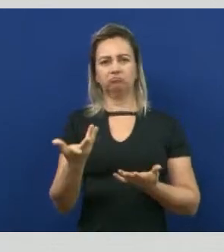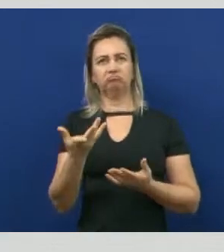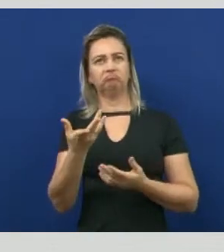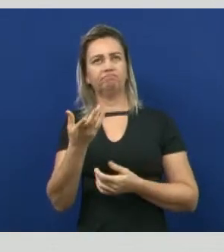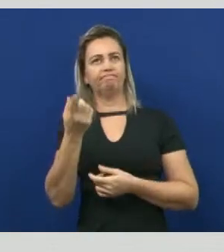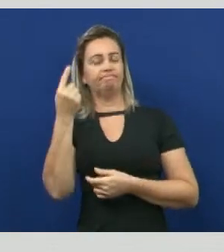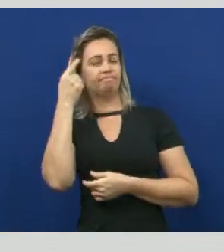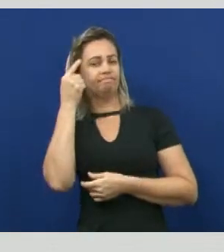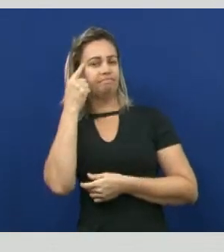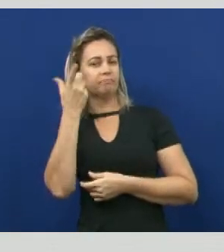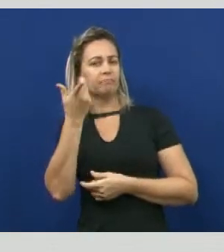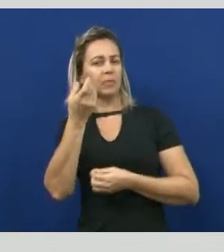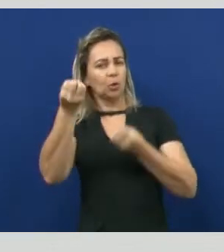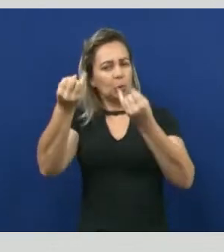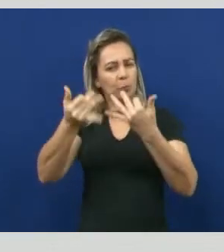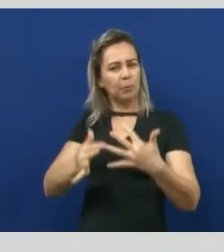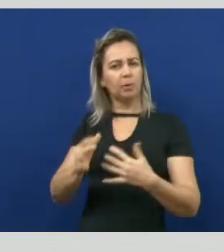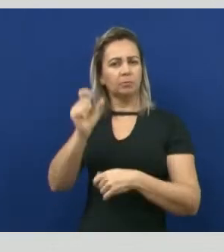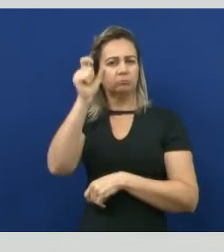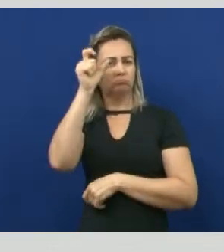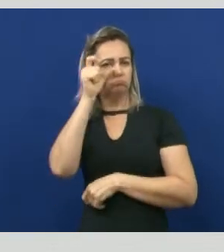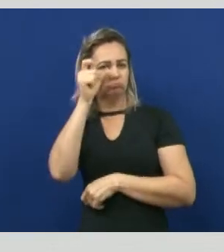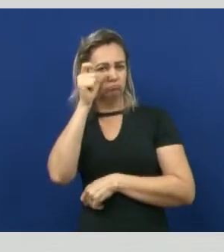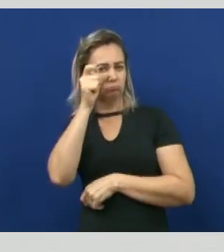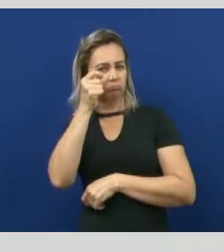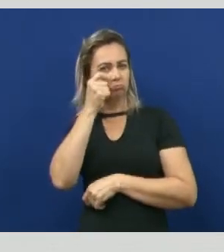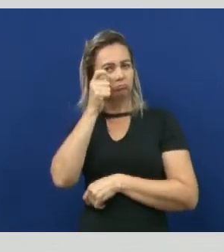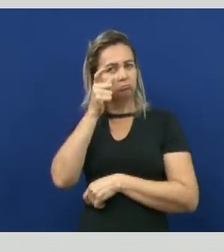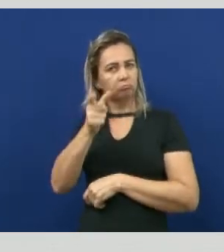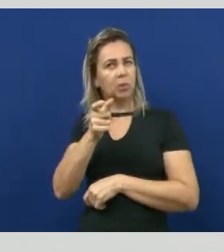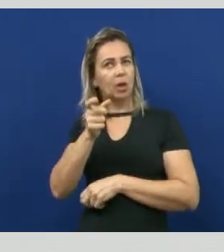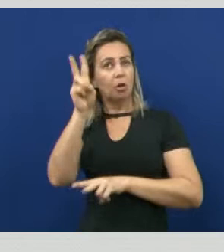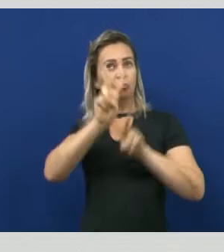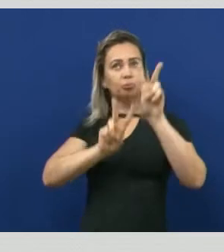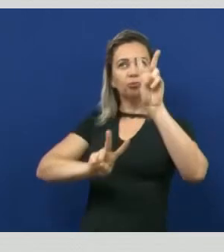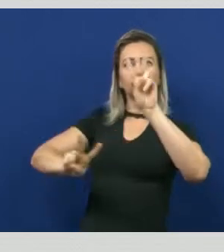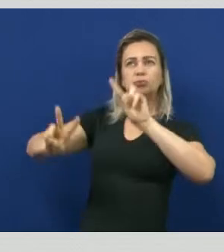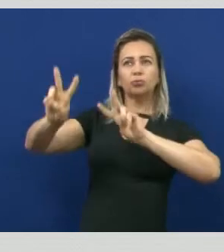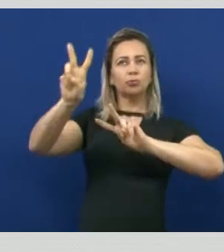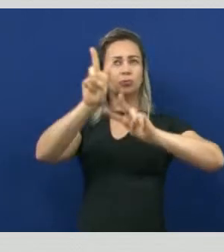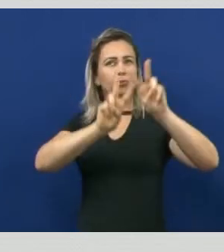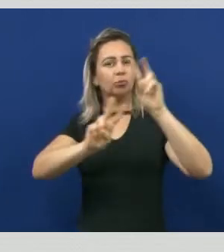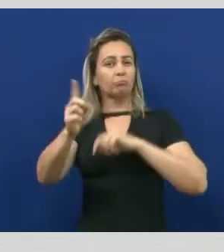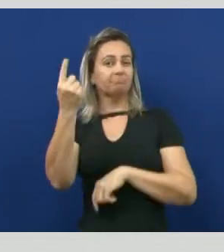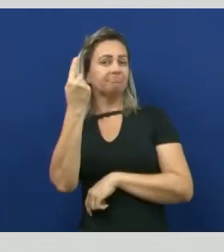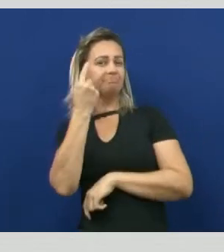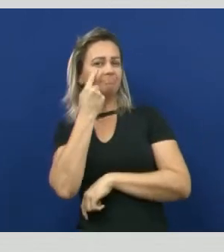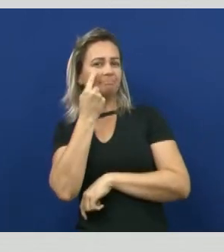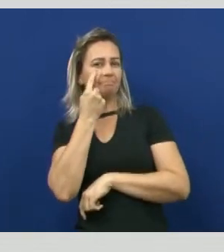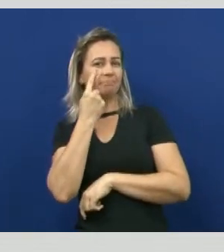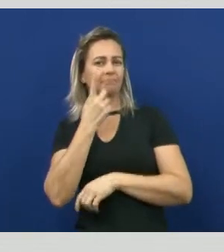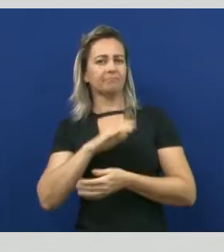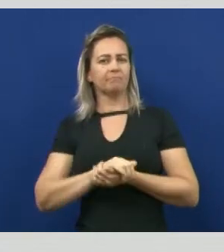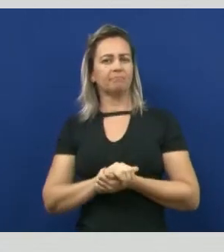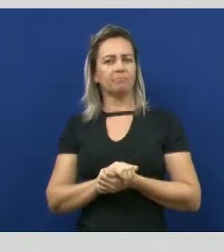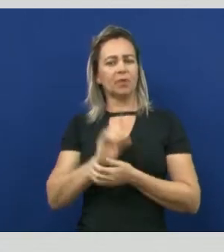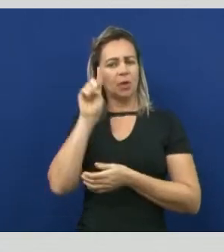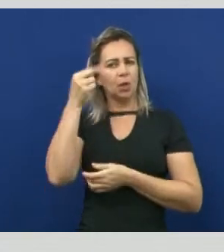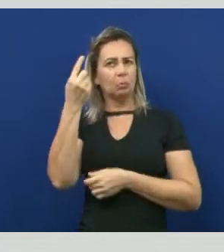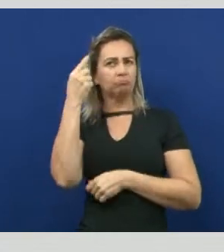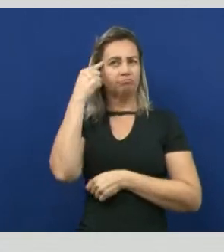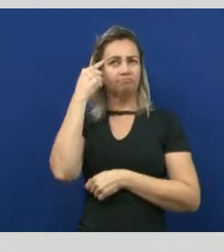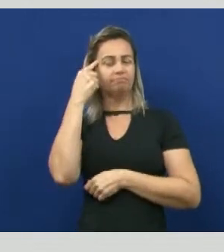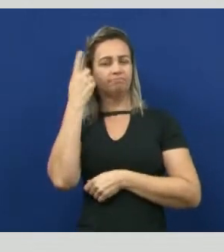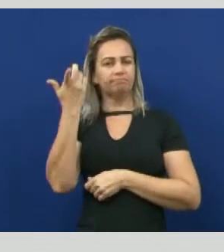óculos e que você consiga observar o mundo através dessa lente. Imagina que, de repente, essa lente já